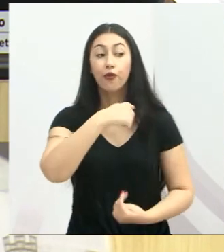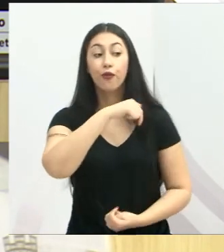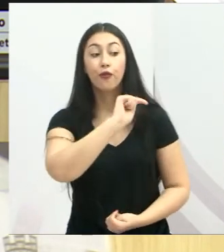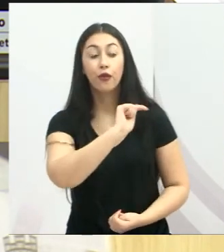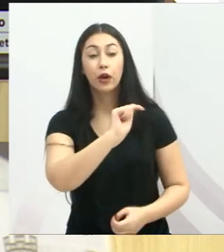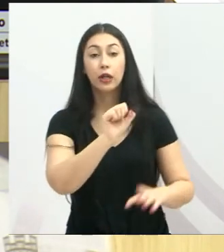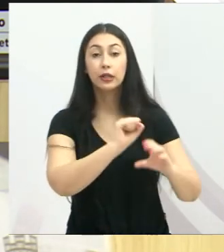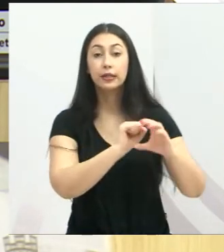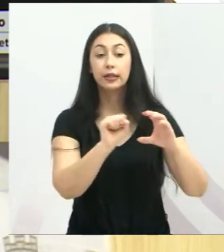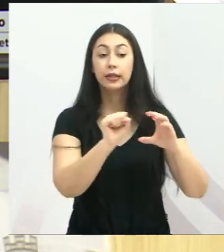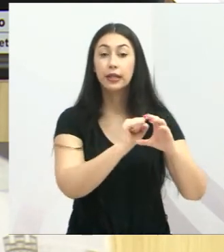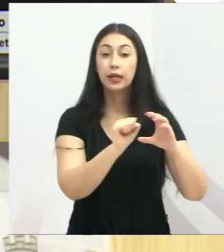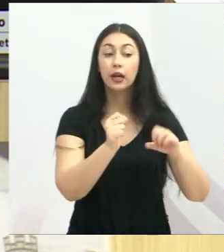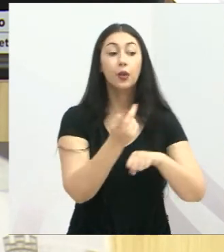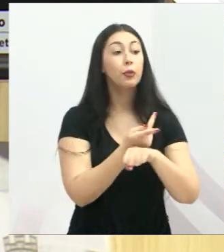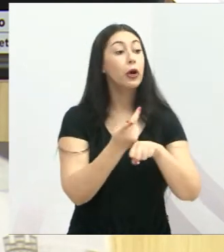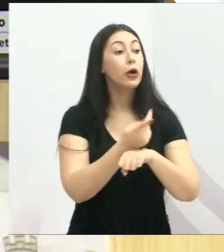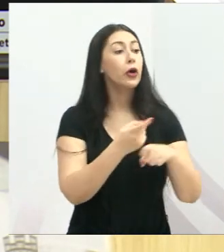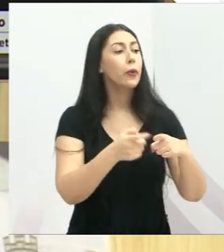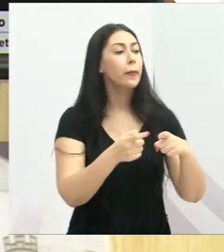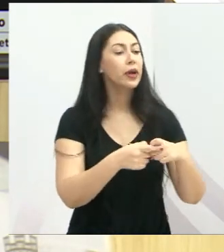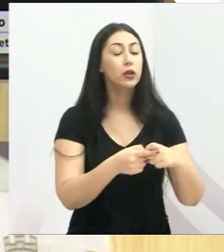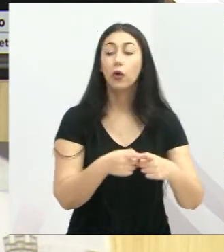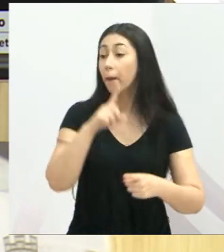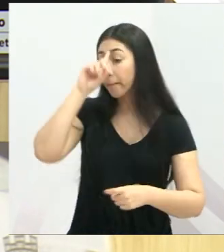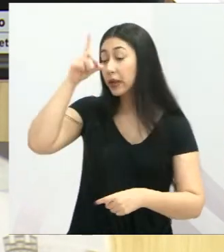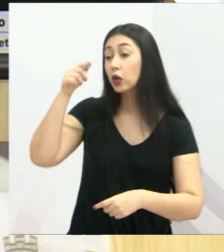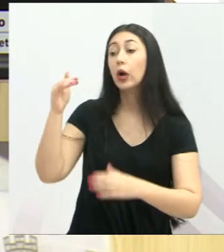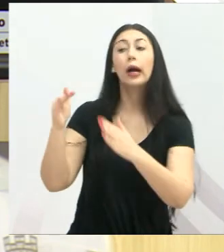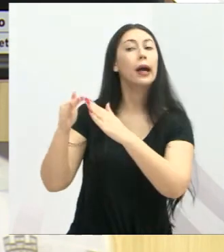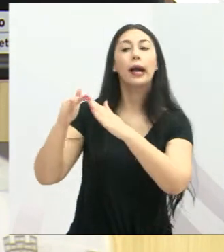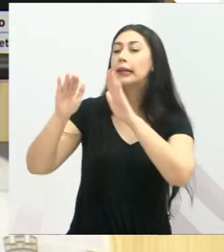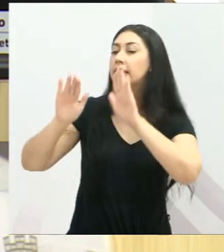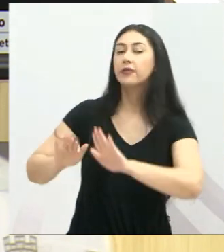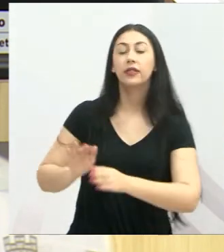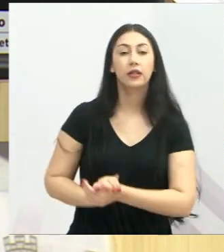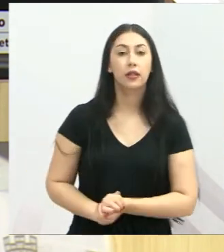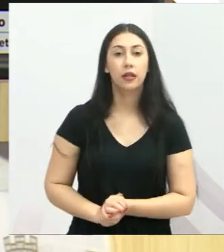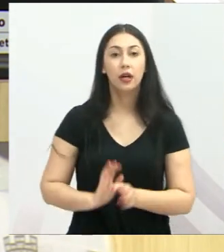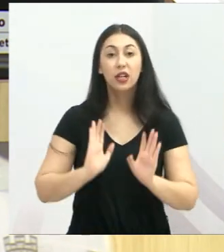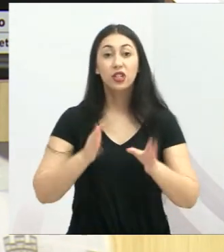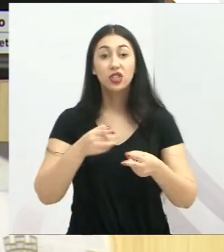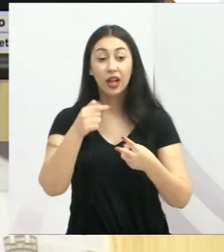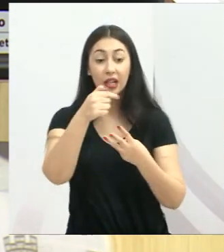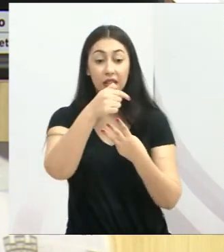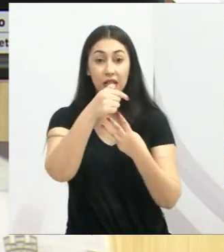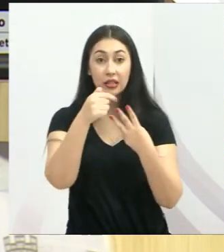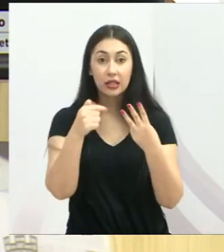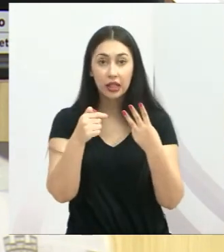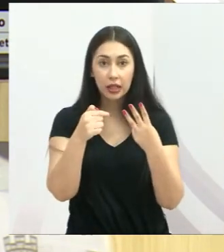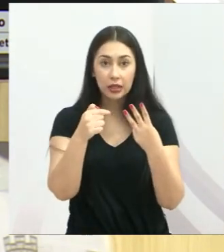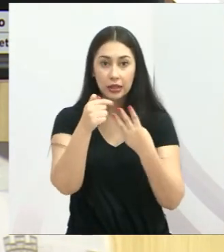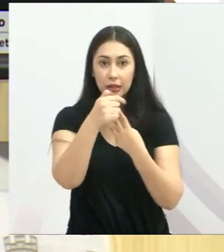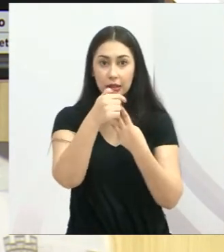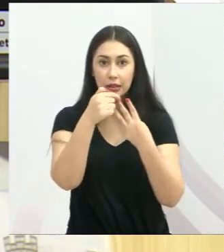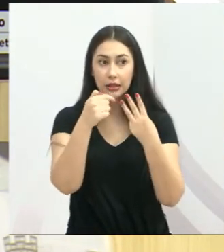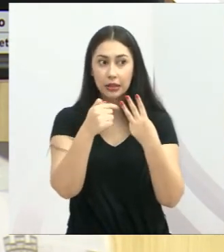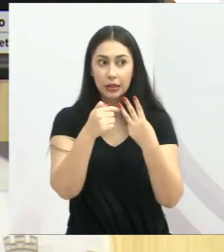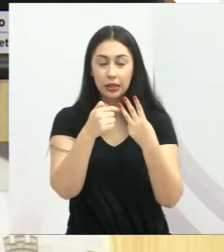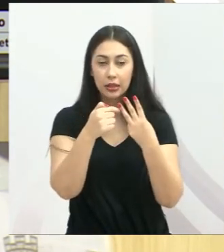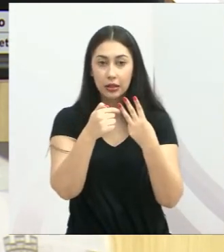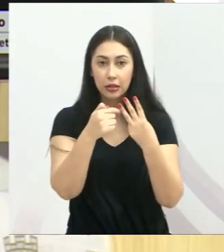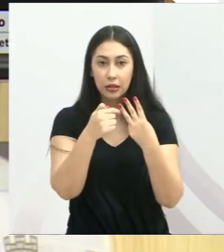na Santa Casa, procurou o médico, falou, volta para casa. Já tinham 3 na casa. 3 na